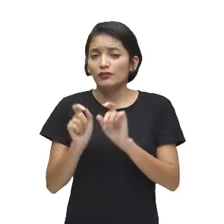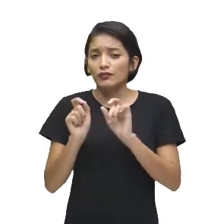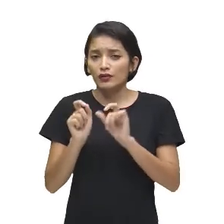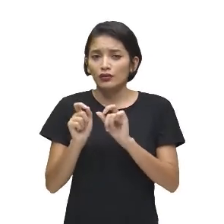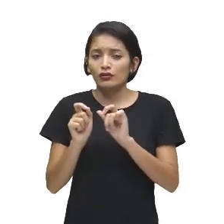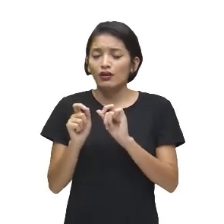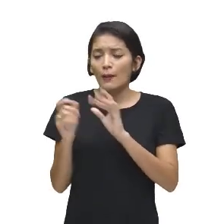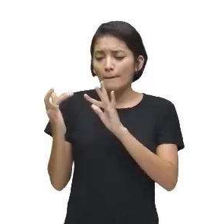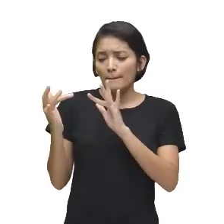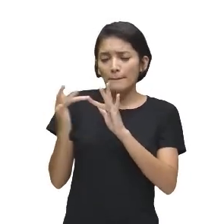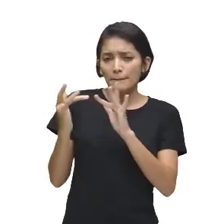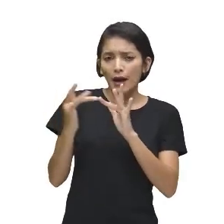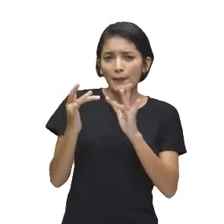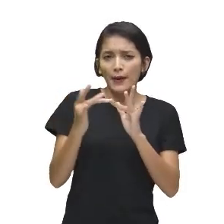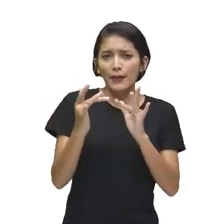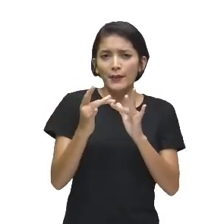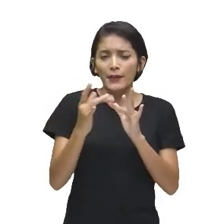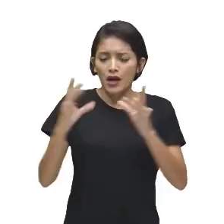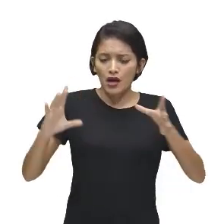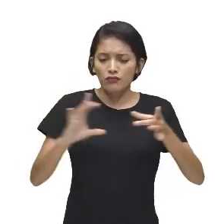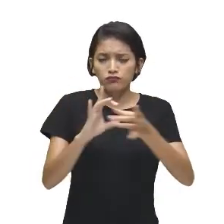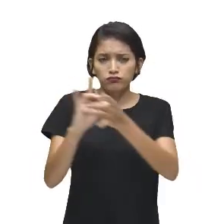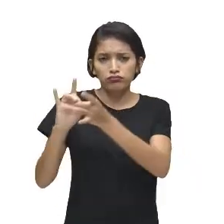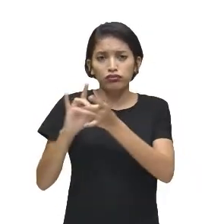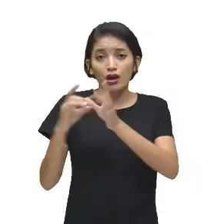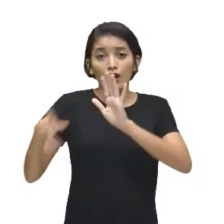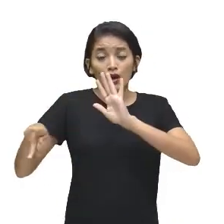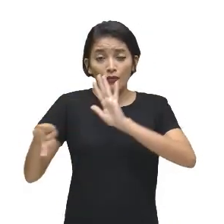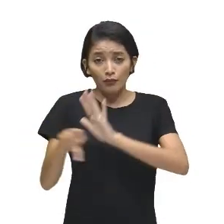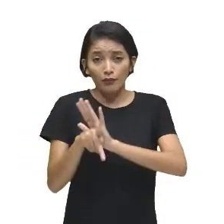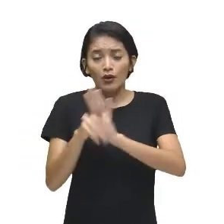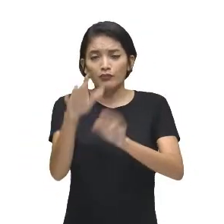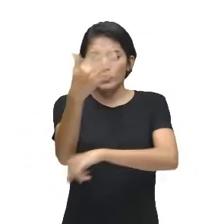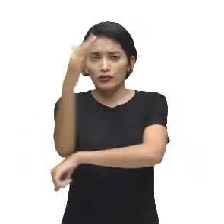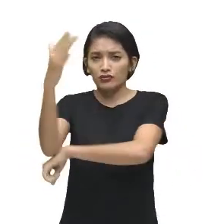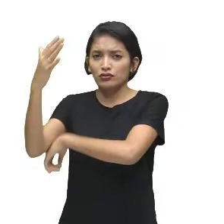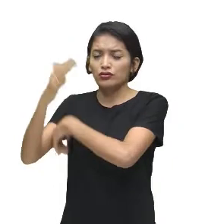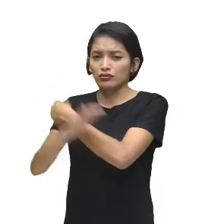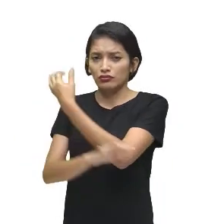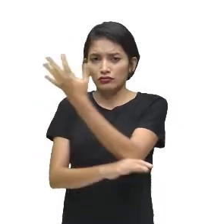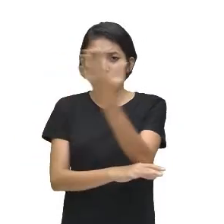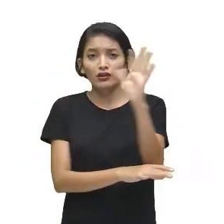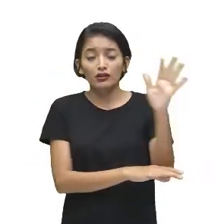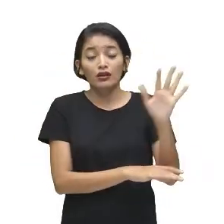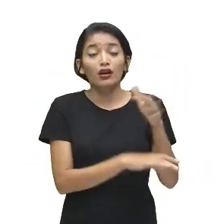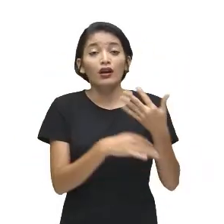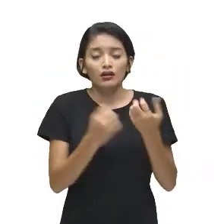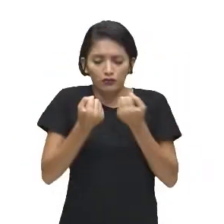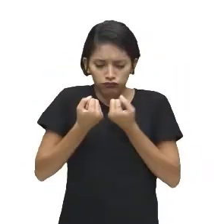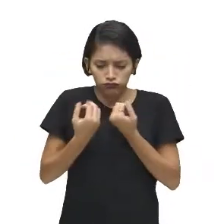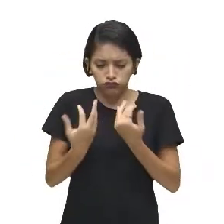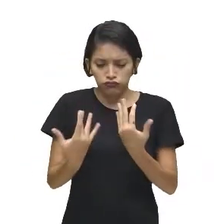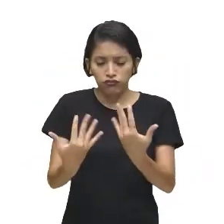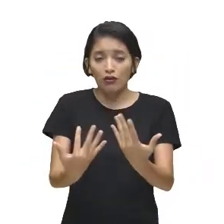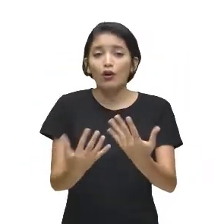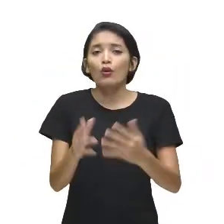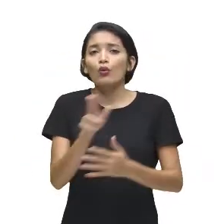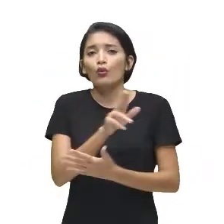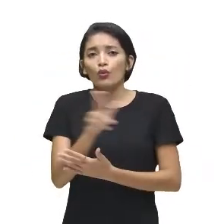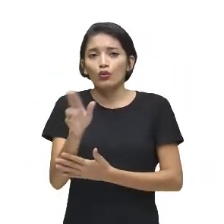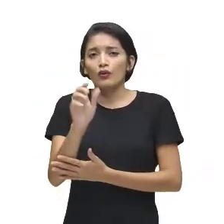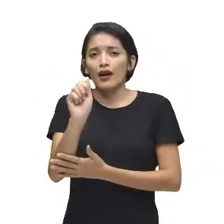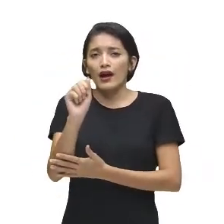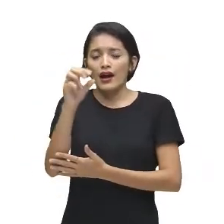contato, de uma interligação com o meio ambiente, com esse grande jardim chamado Amazônia.